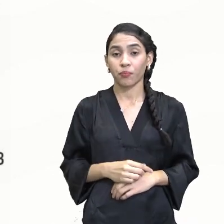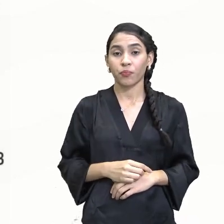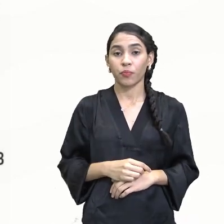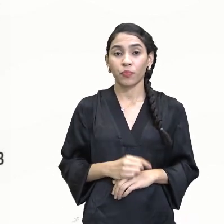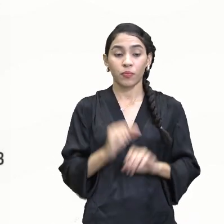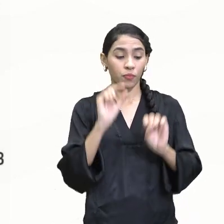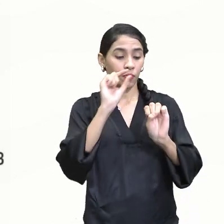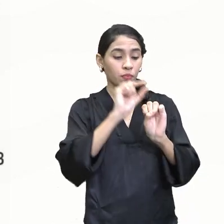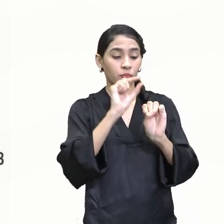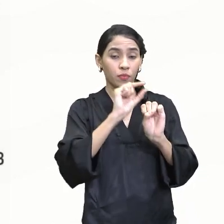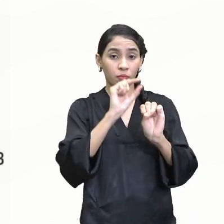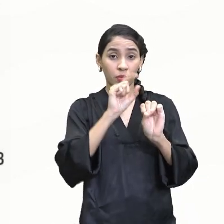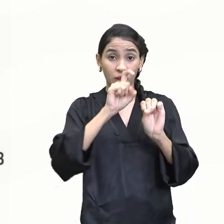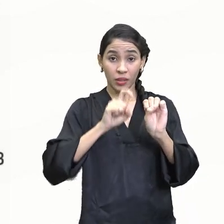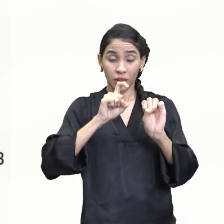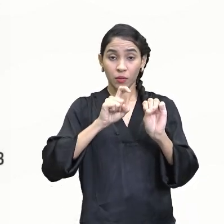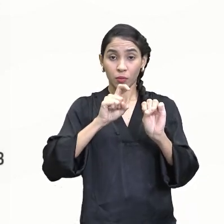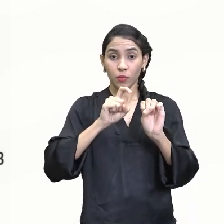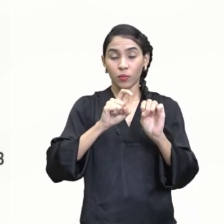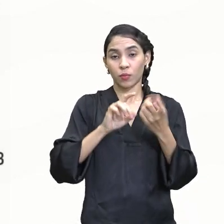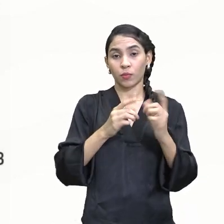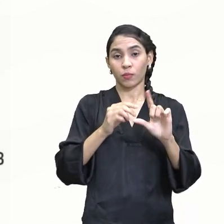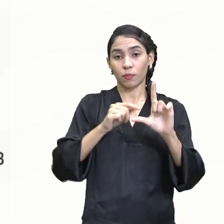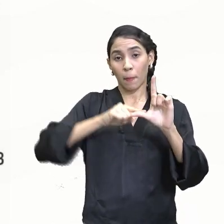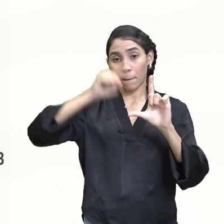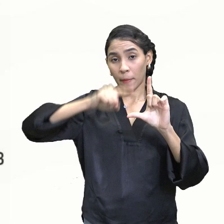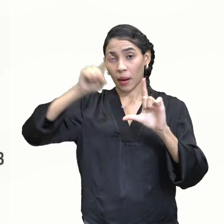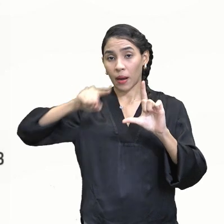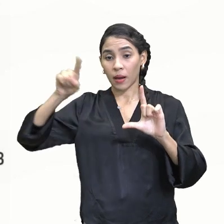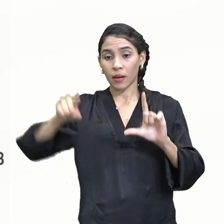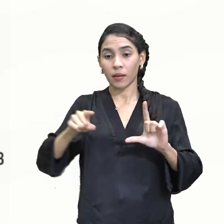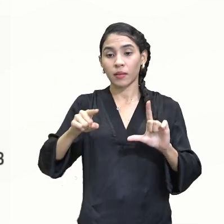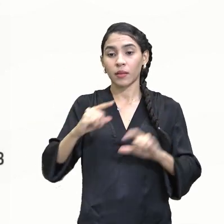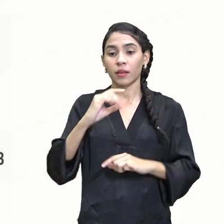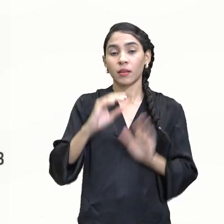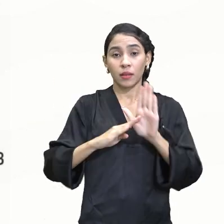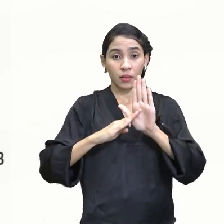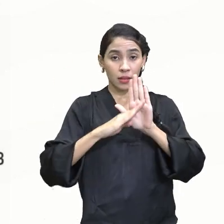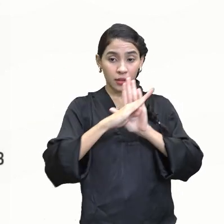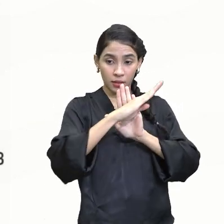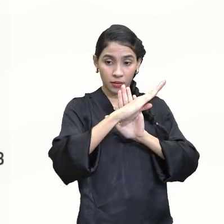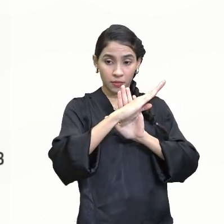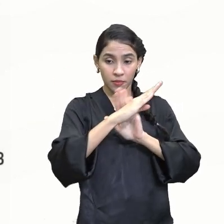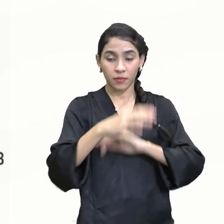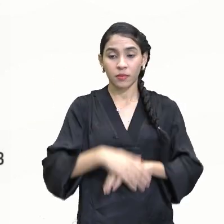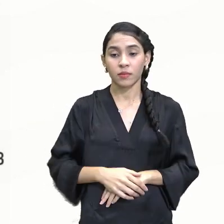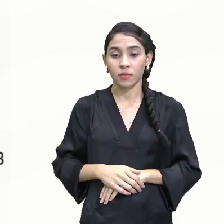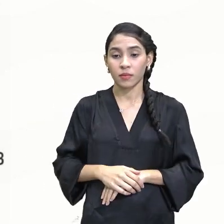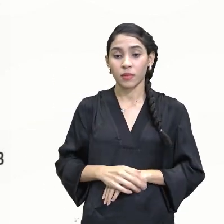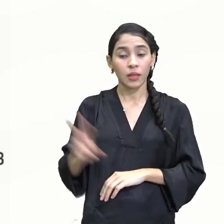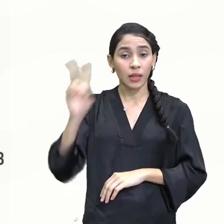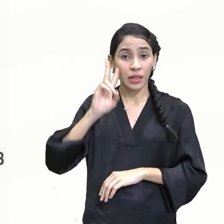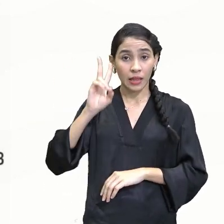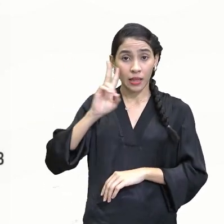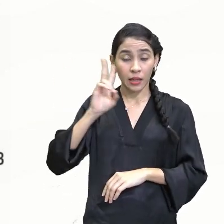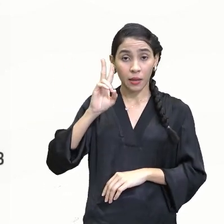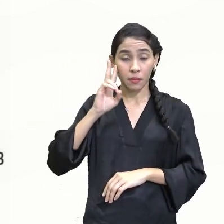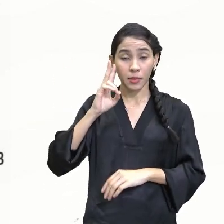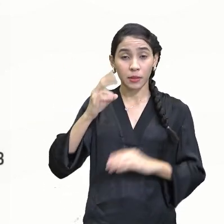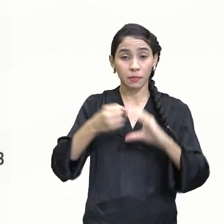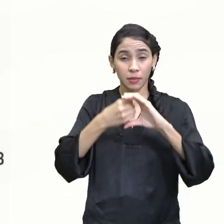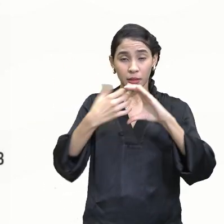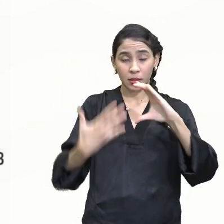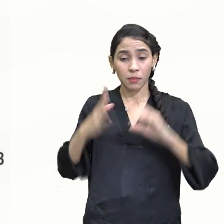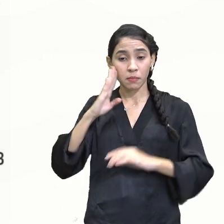elevado a um expoente elevado a x, o gráfico dela vai ser crescente. Observem aqui. E lembre da característica, tá? Eles